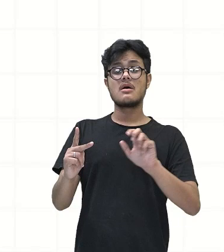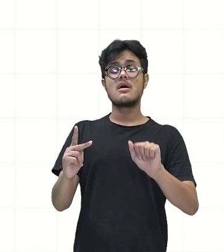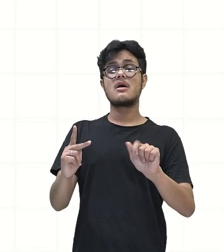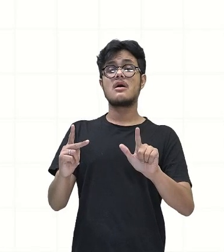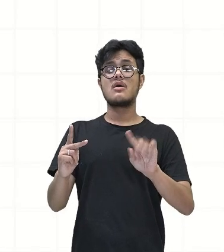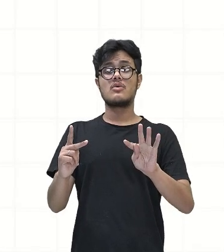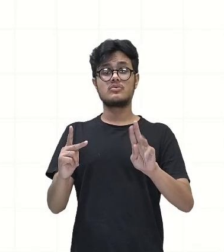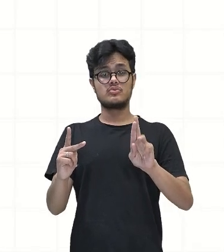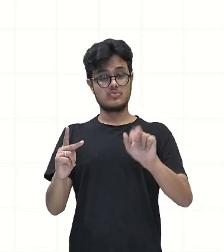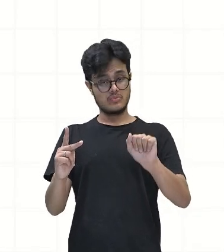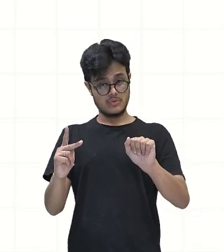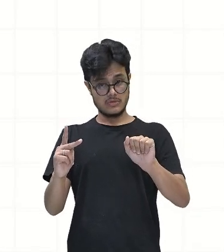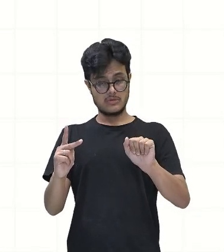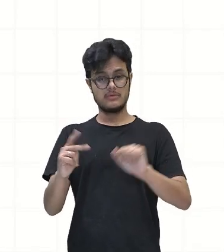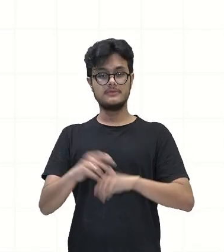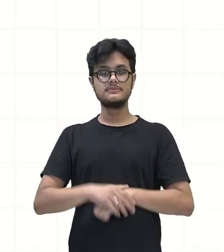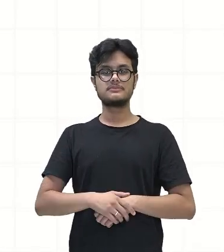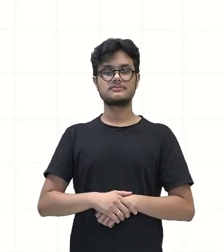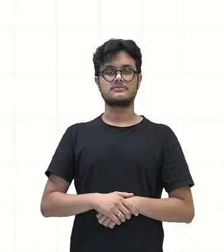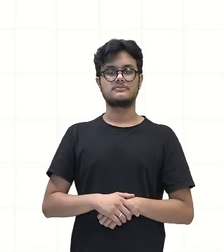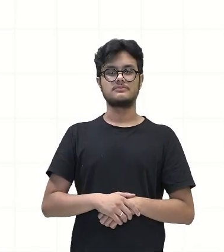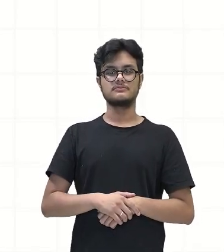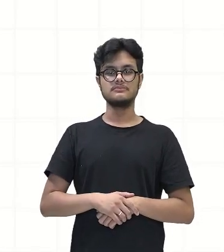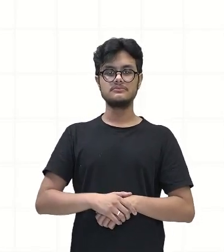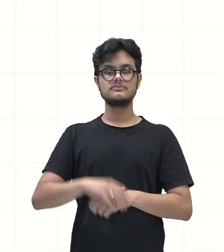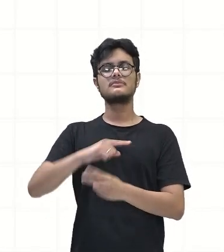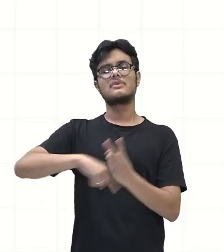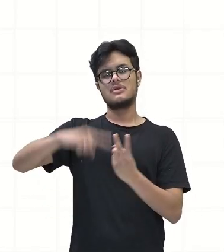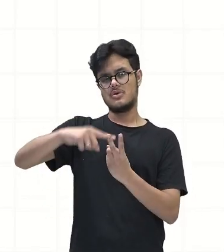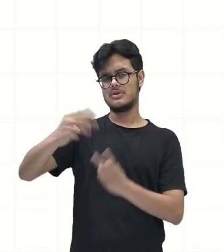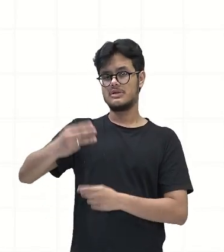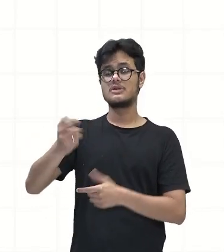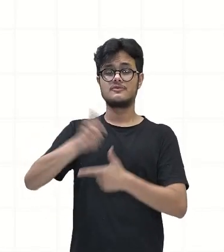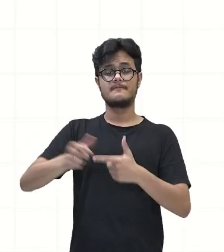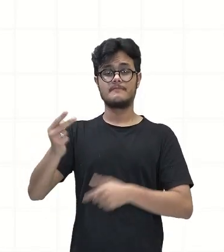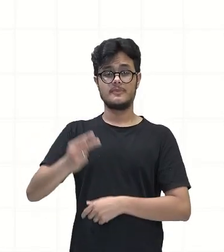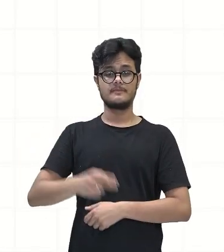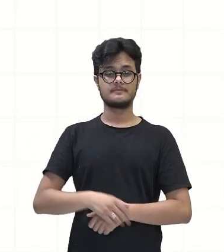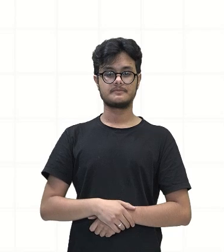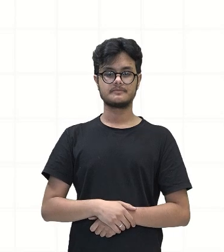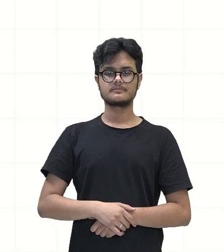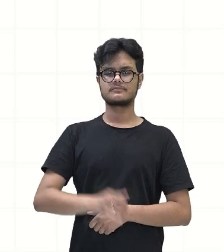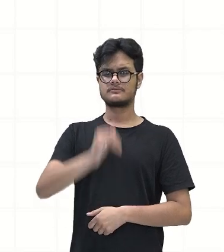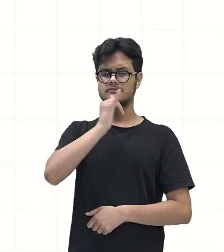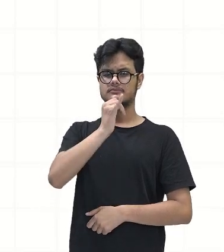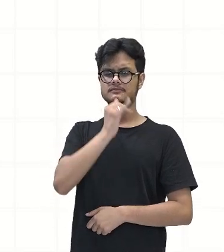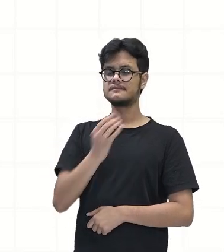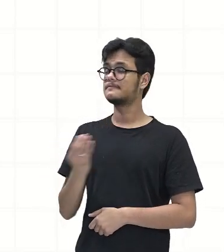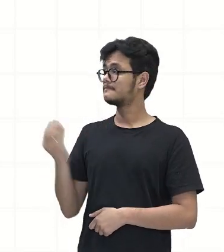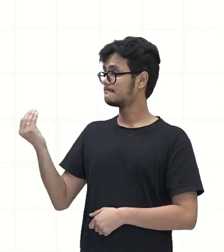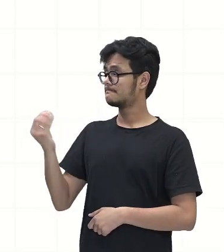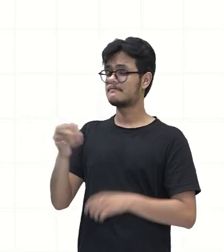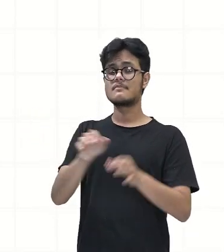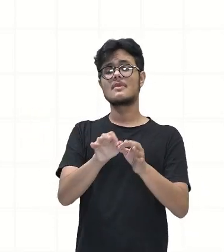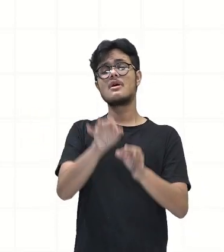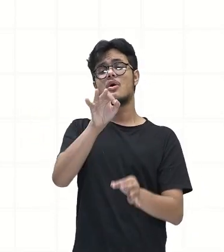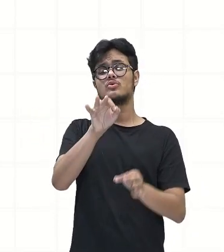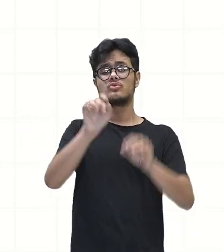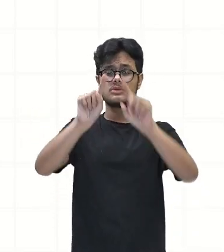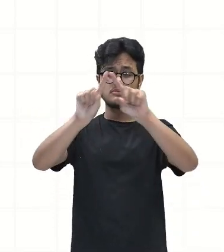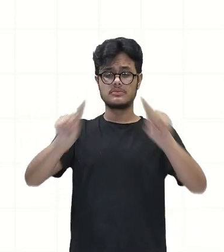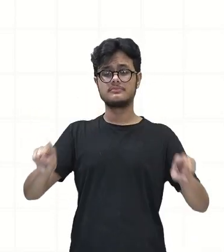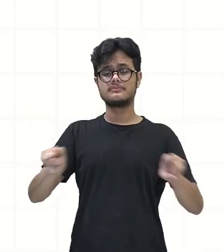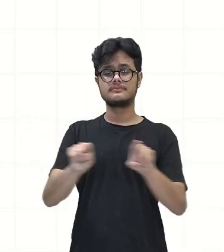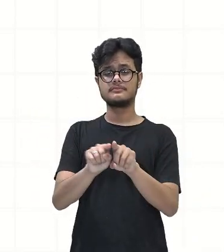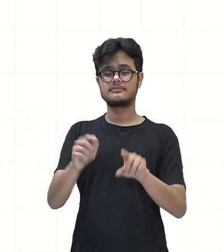lado por raiz quadrada de 3, como eu mostrei para vocês. Aí a gente tem um exemplo aqui, né? Qual a medida da altura